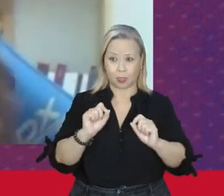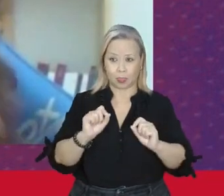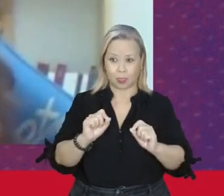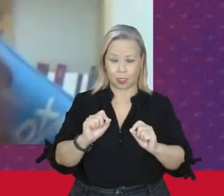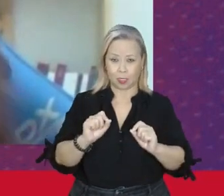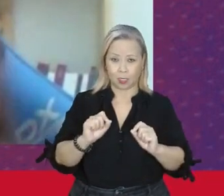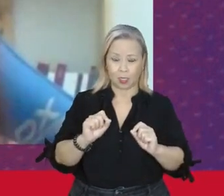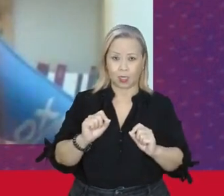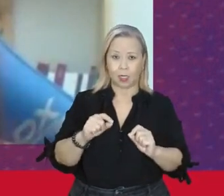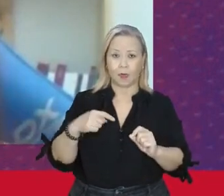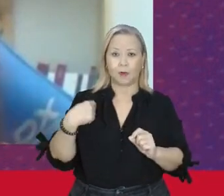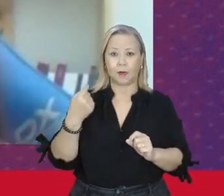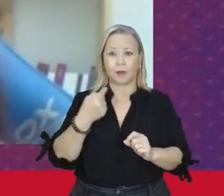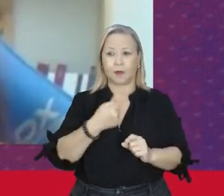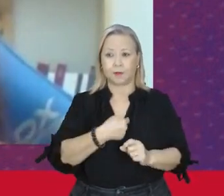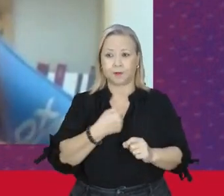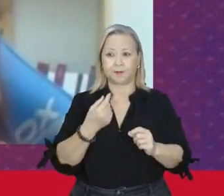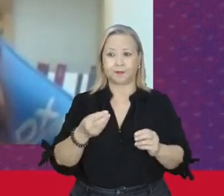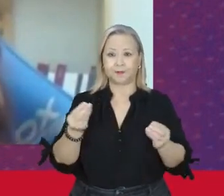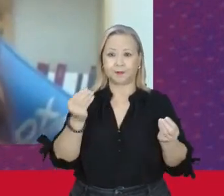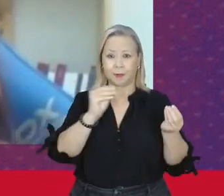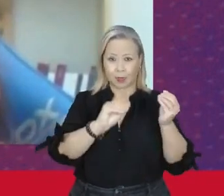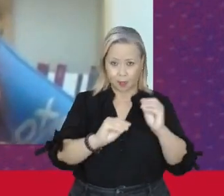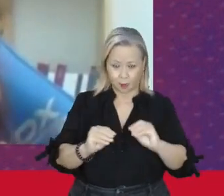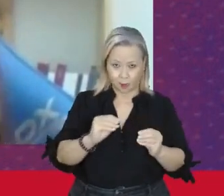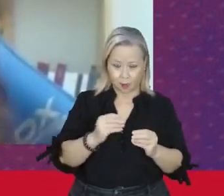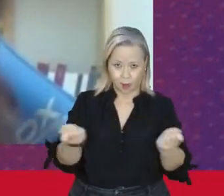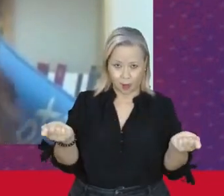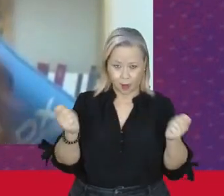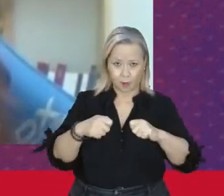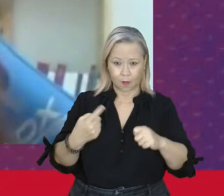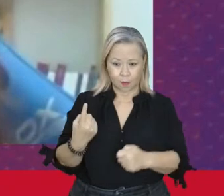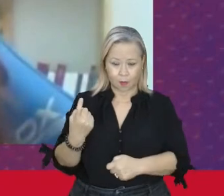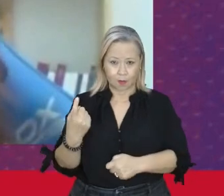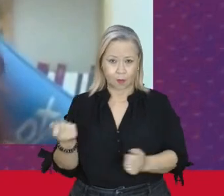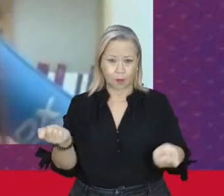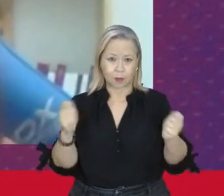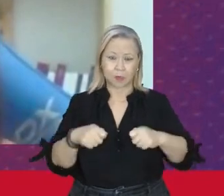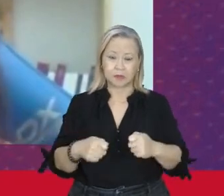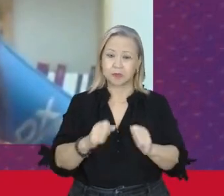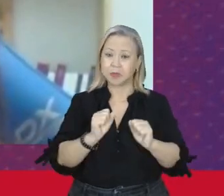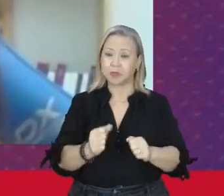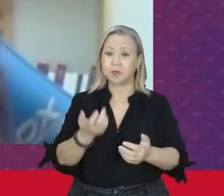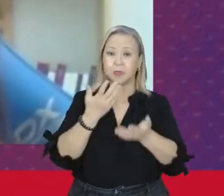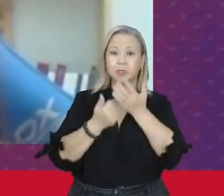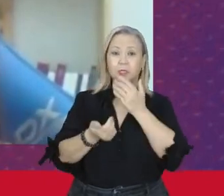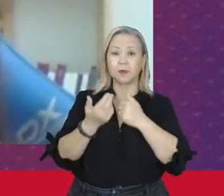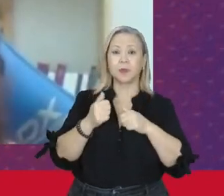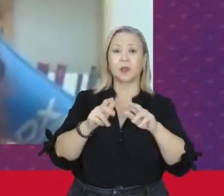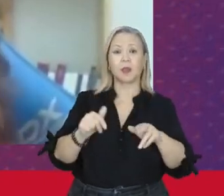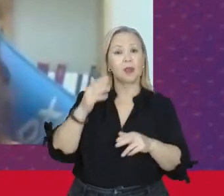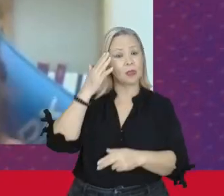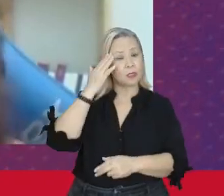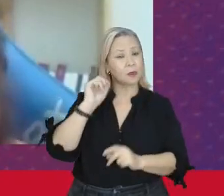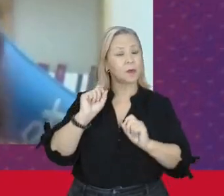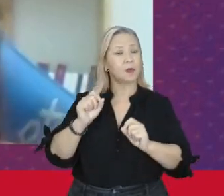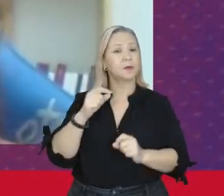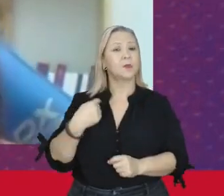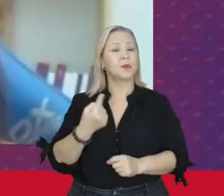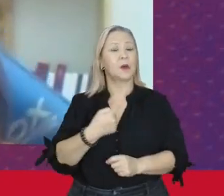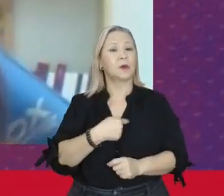que a indústria passa, né, que é colocado como a única possibilidade da gente poder se alimentar, quando a gente sabe que a gente